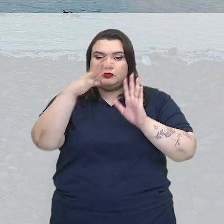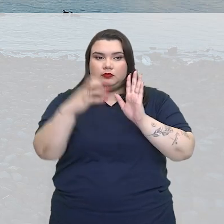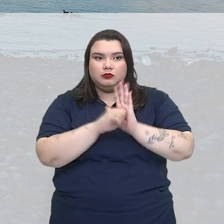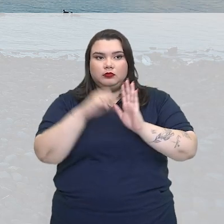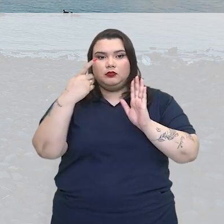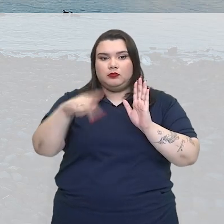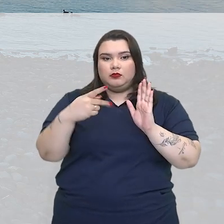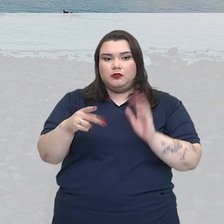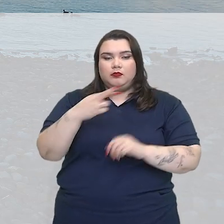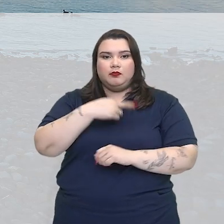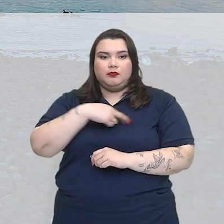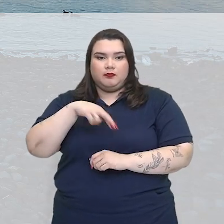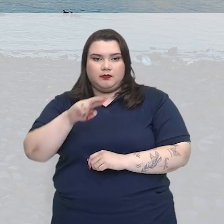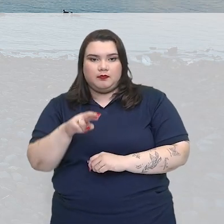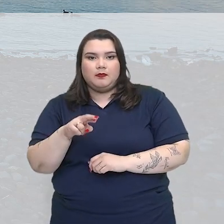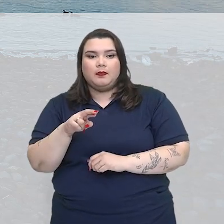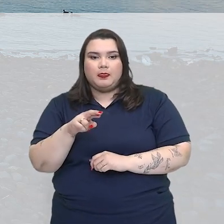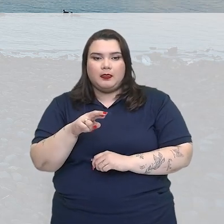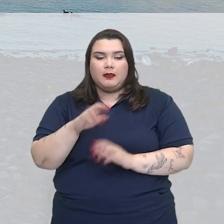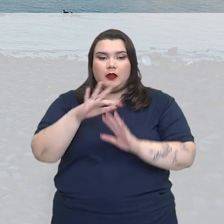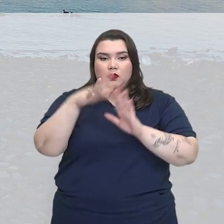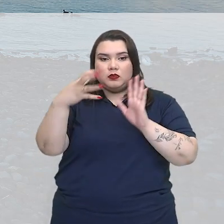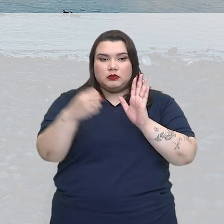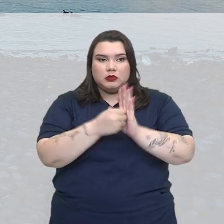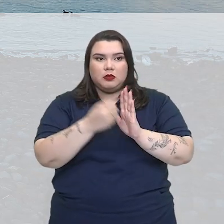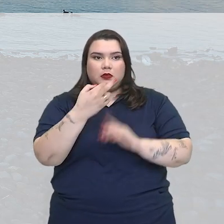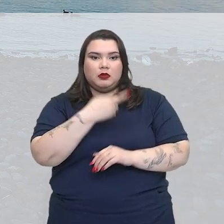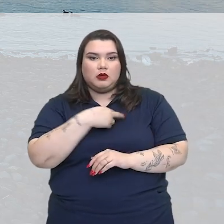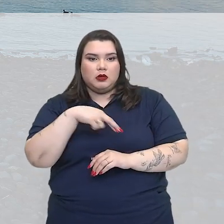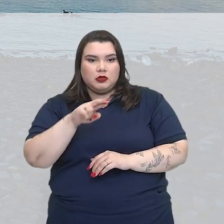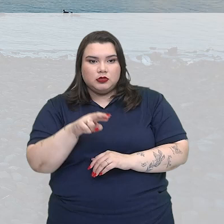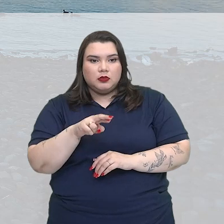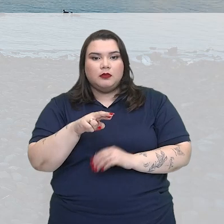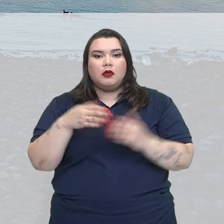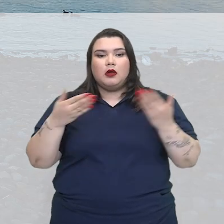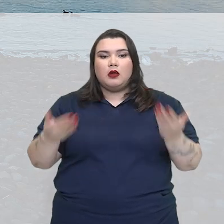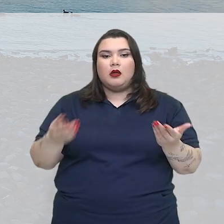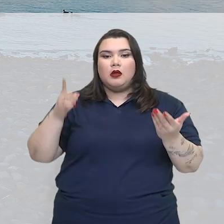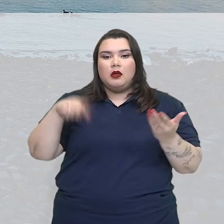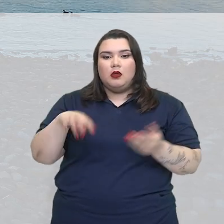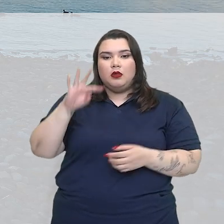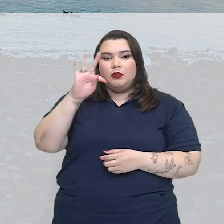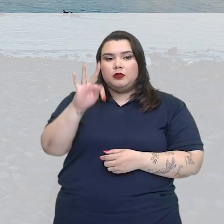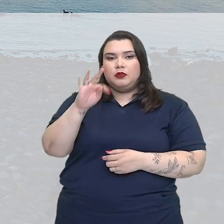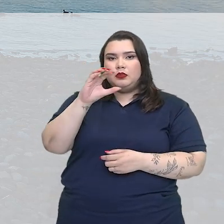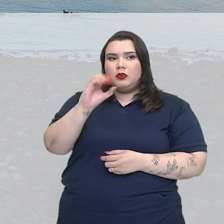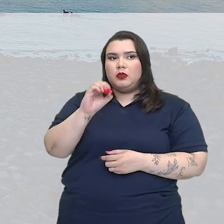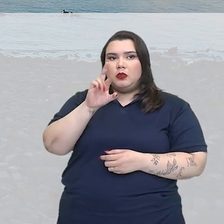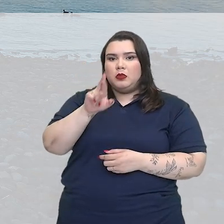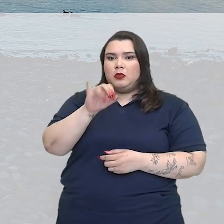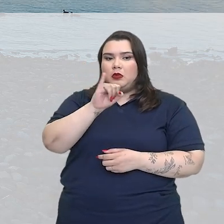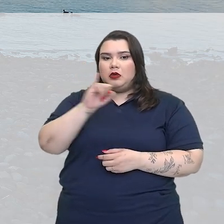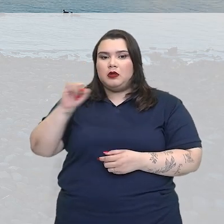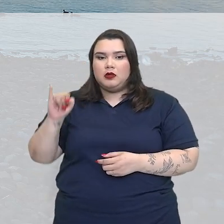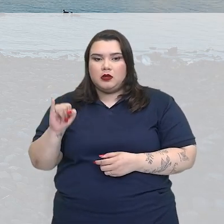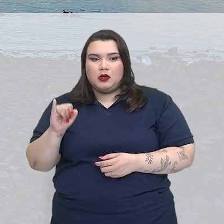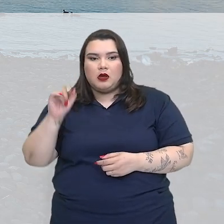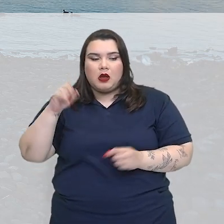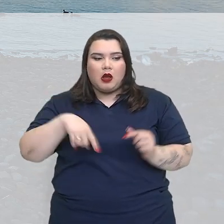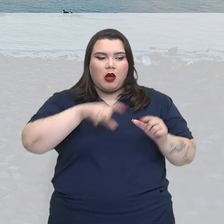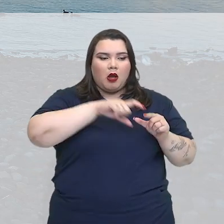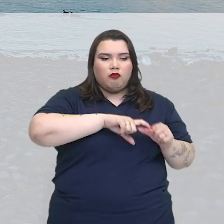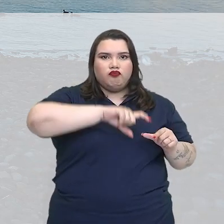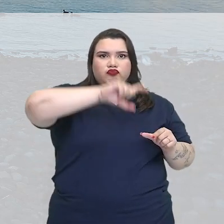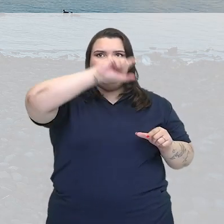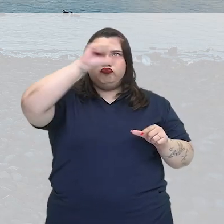religião, né, o símbolo do shintoísmo é o tori, que é esse grande